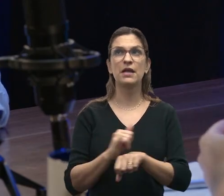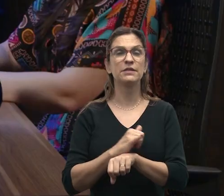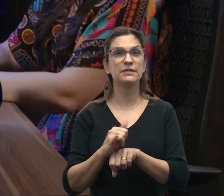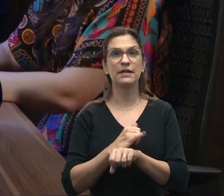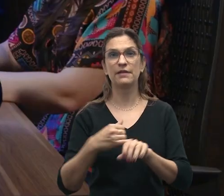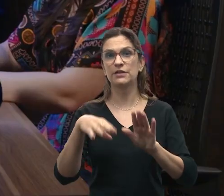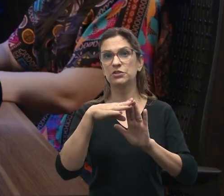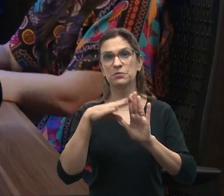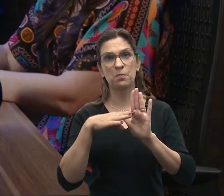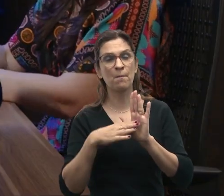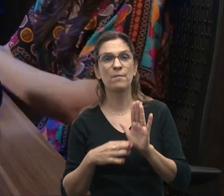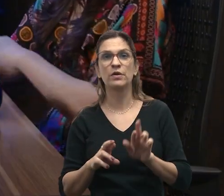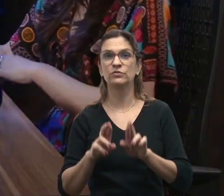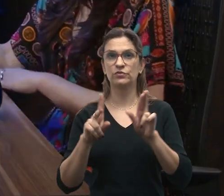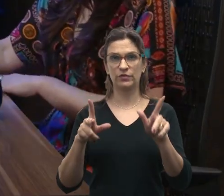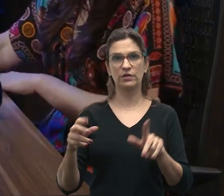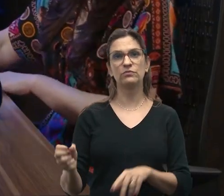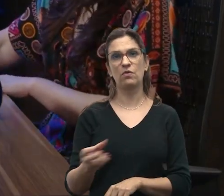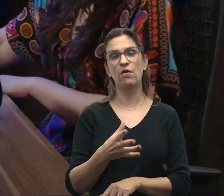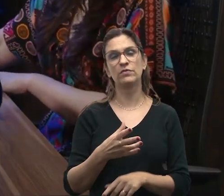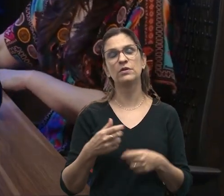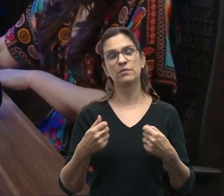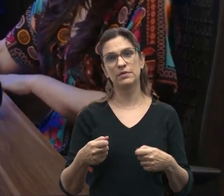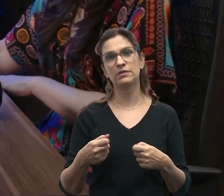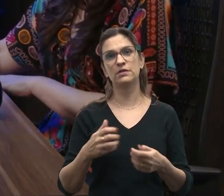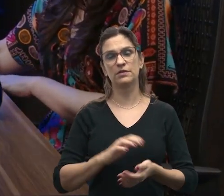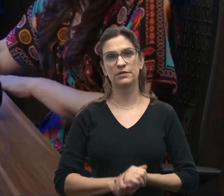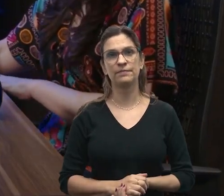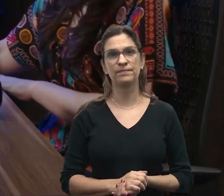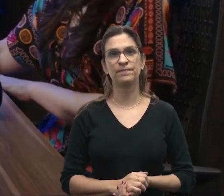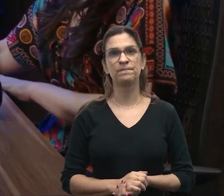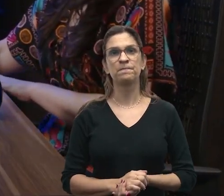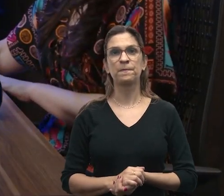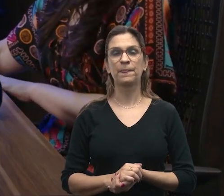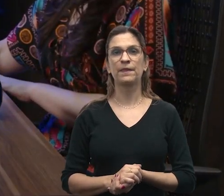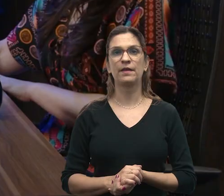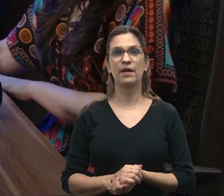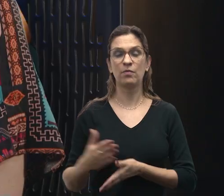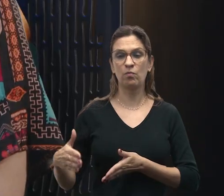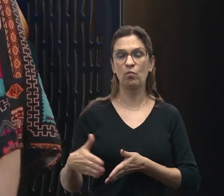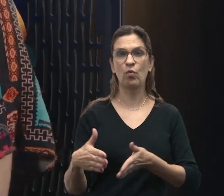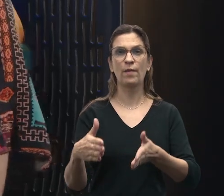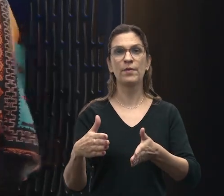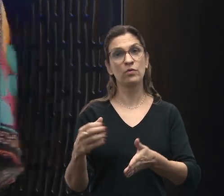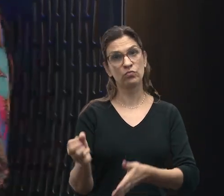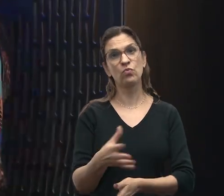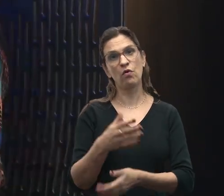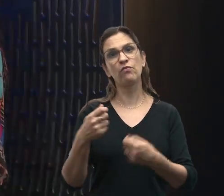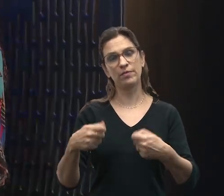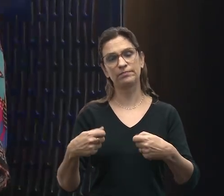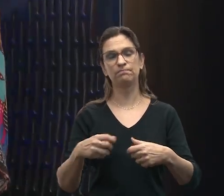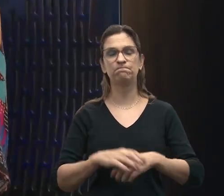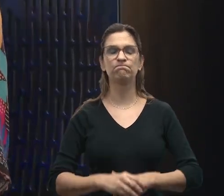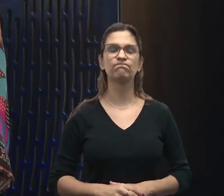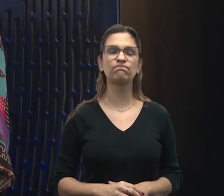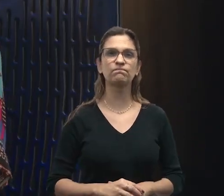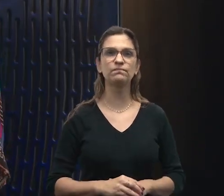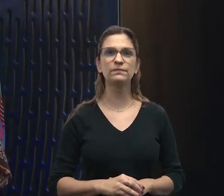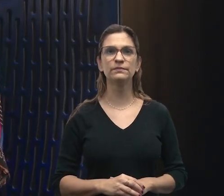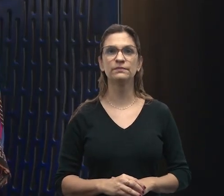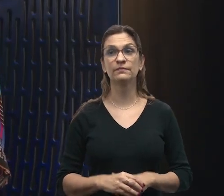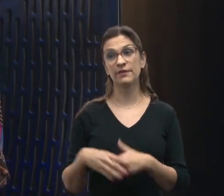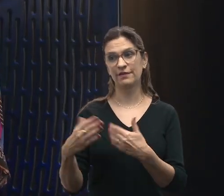a gente vai ter que fazer. Tem que encontrar uma saída. Encontrar uma saída, porque não é insuportável, né? E você foi a campeã de